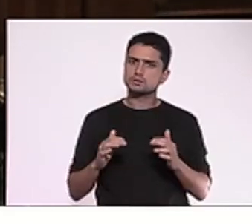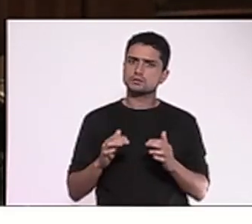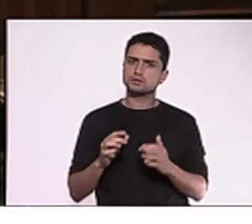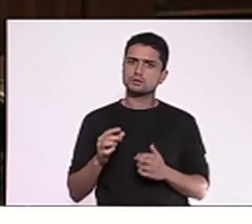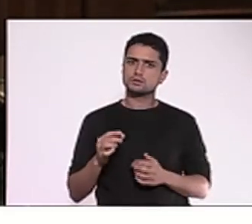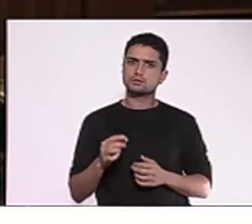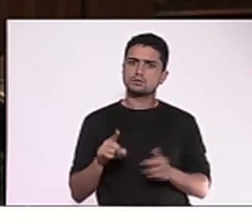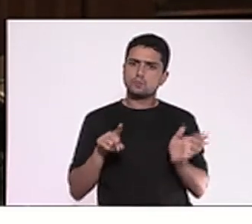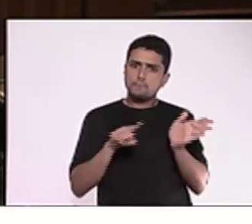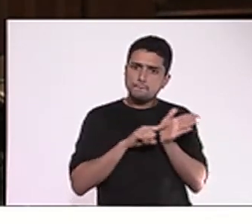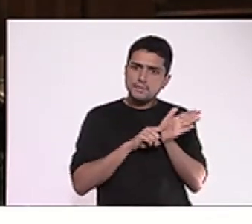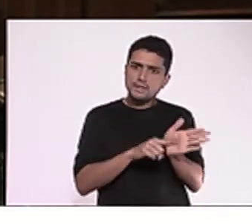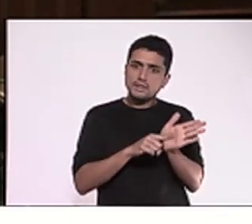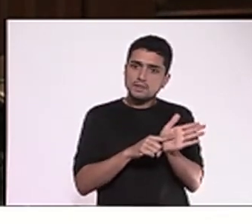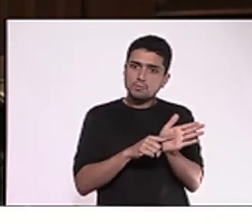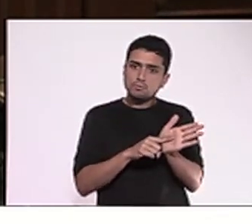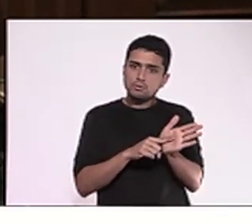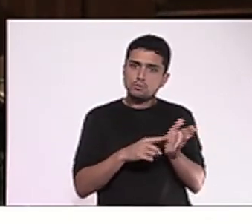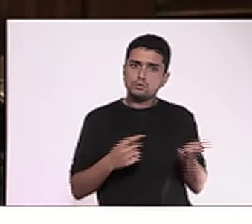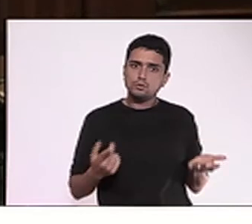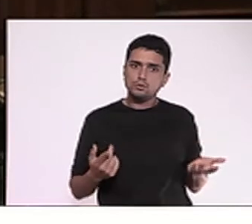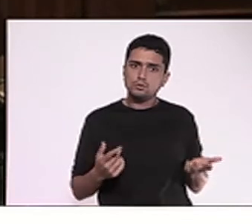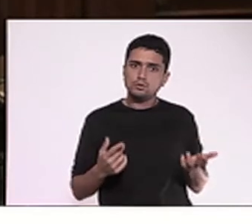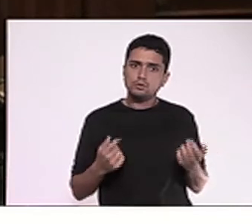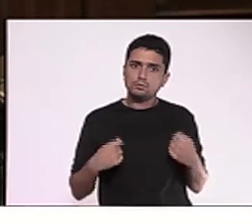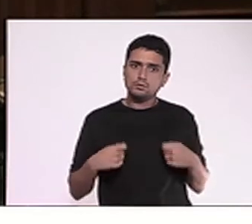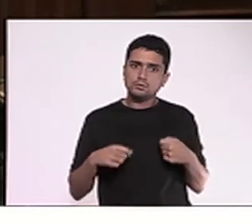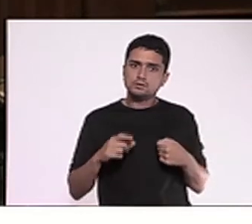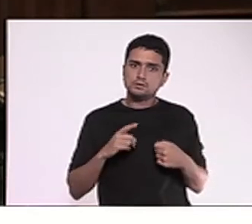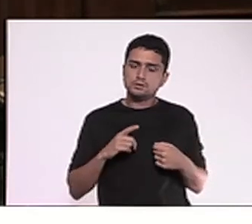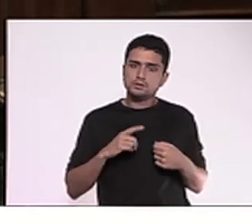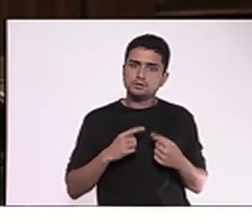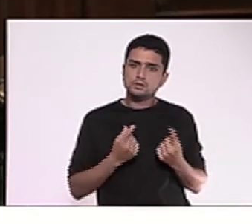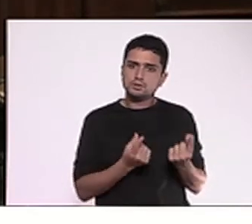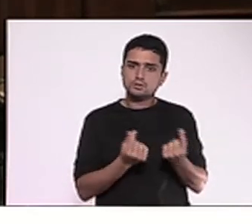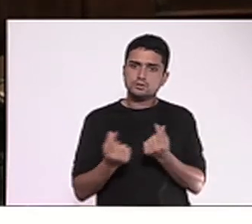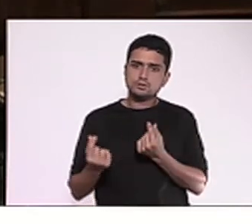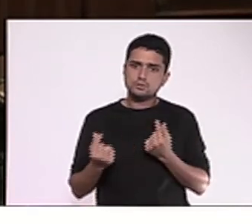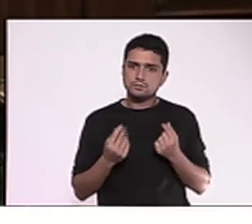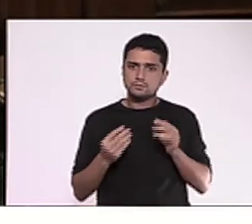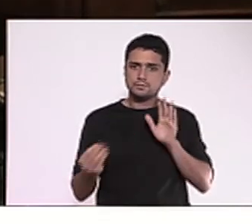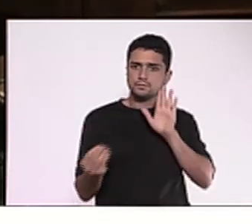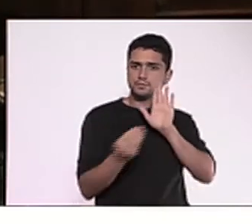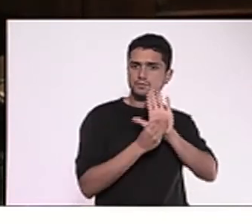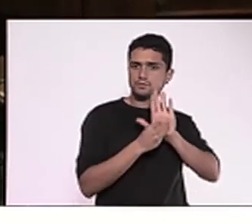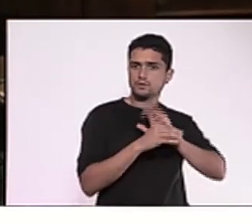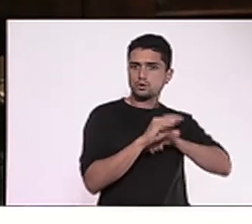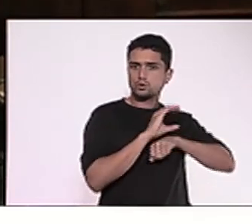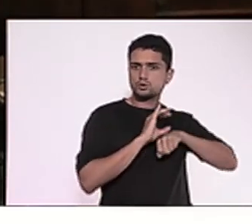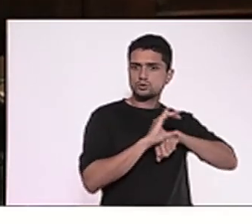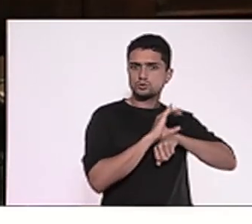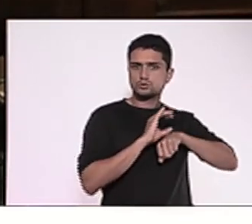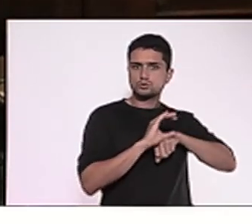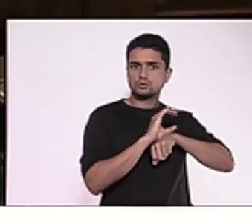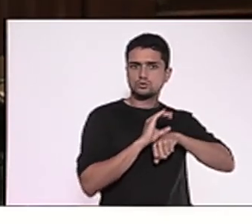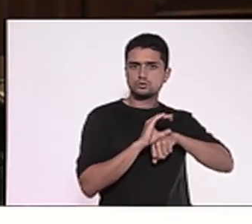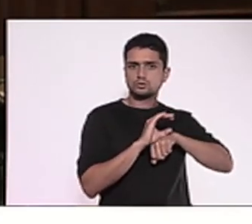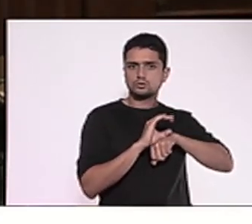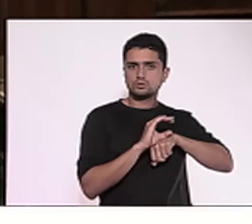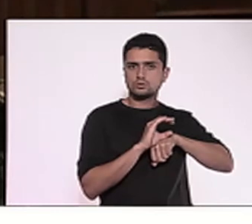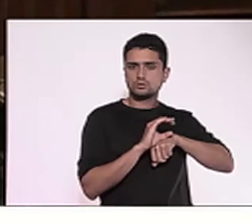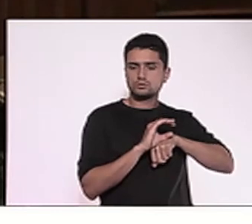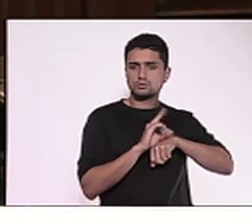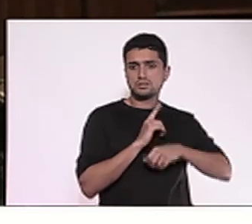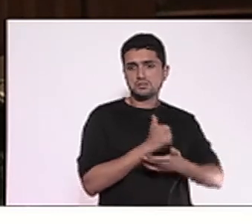e aí vou ser redundante, no mínimo que é estabelecido como despesa constitucionalmente, como